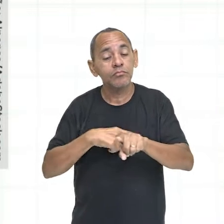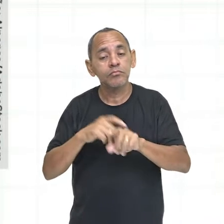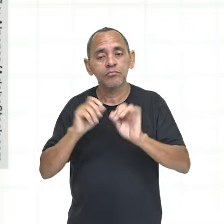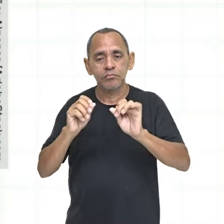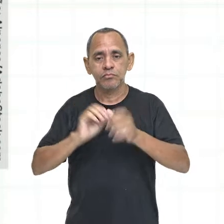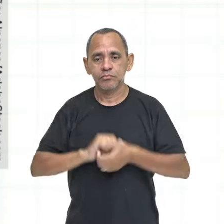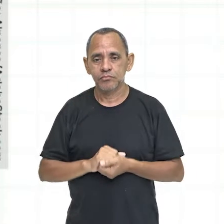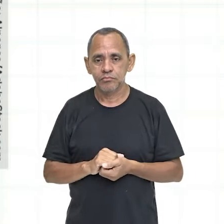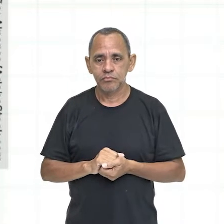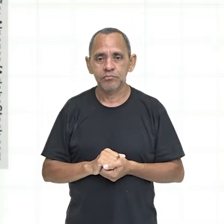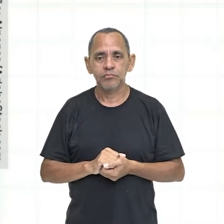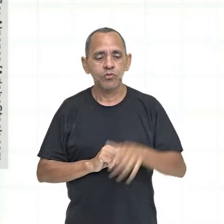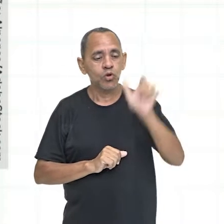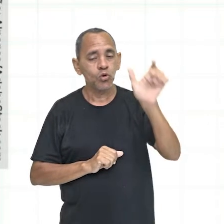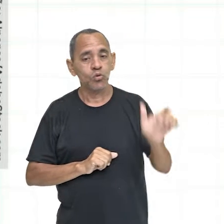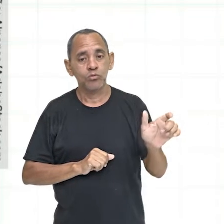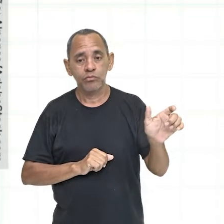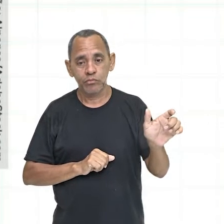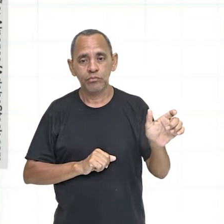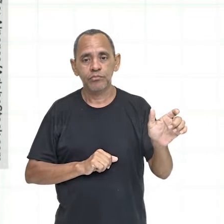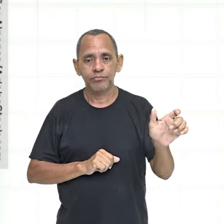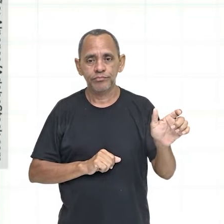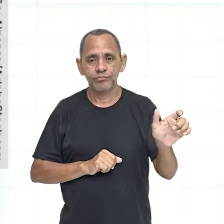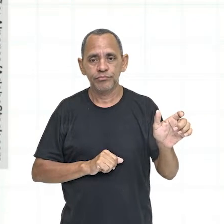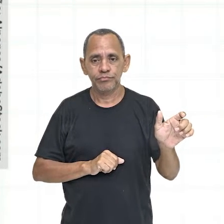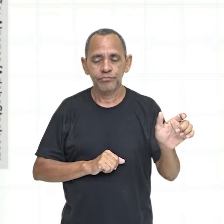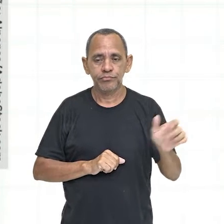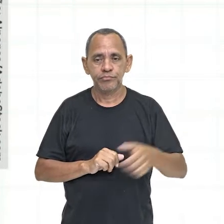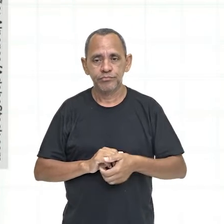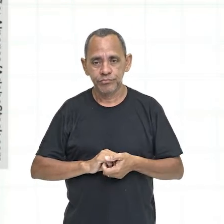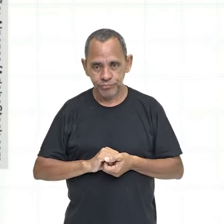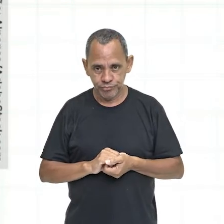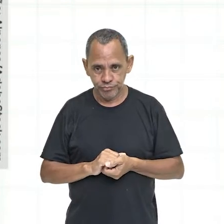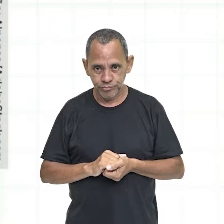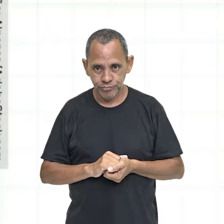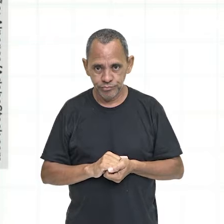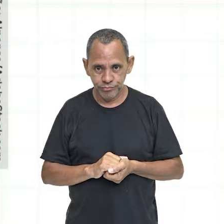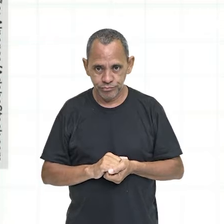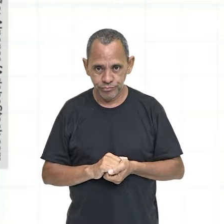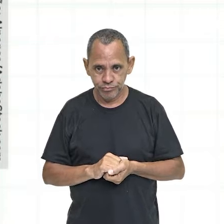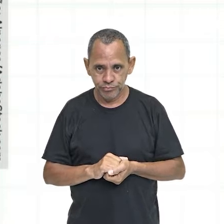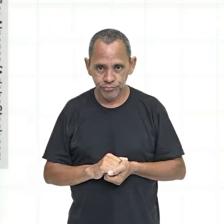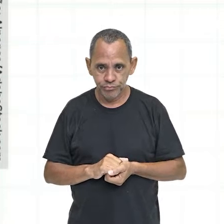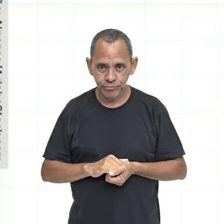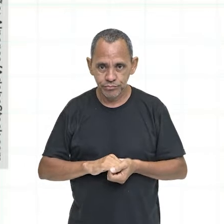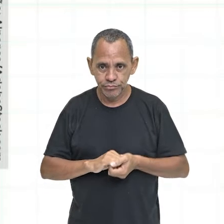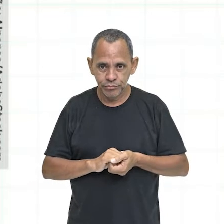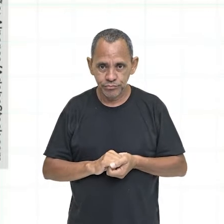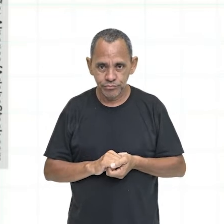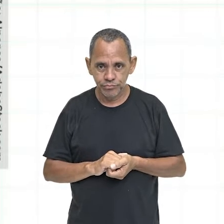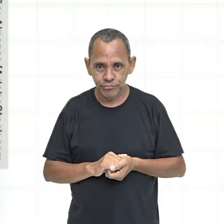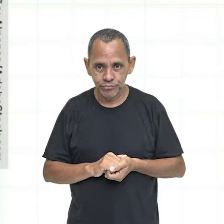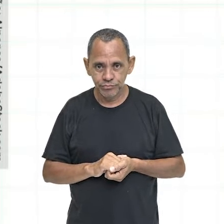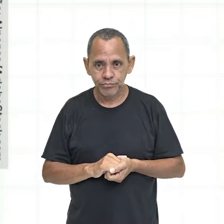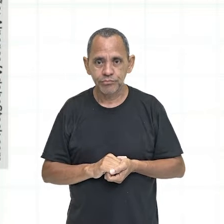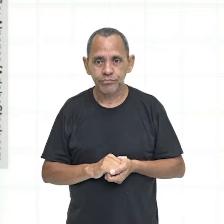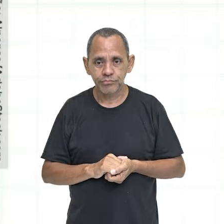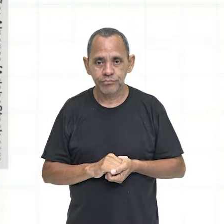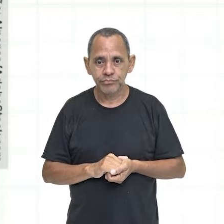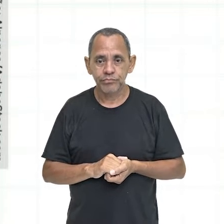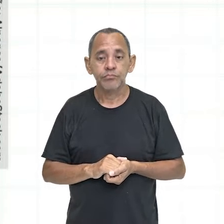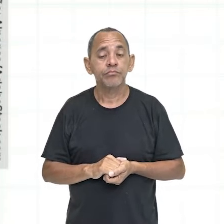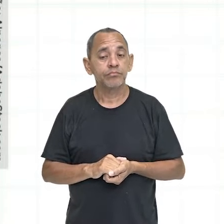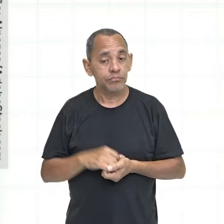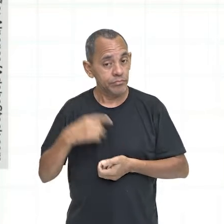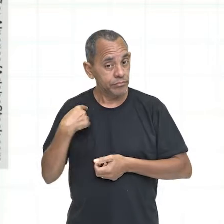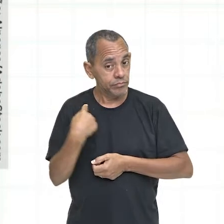modal. Sujeito aqui, né? We may not enter the restricted area without proper authorization. Então,